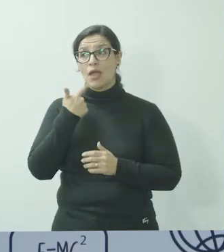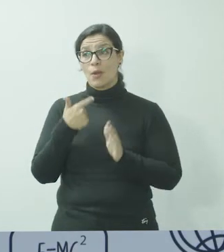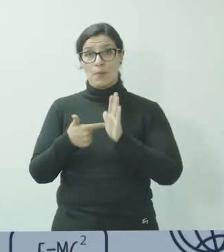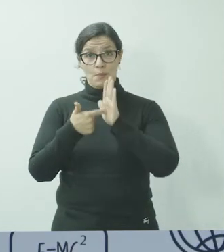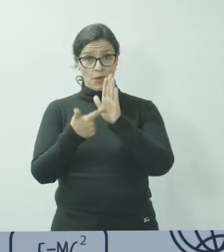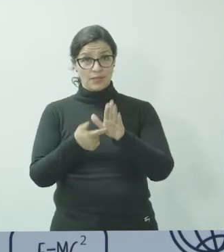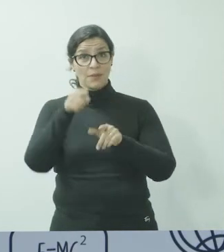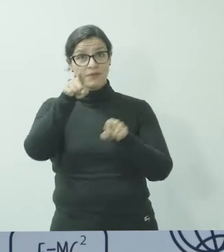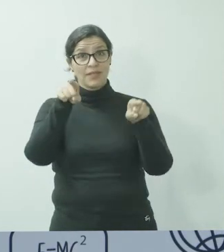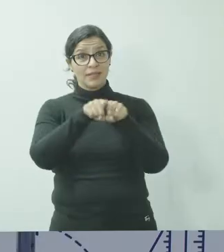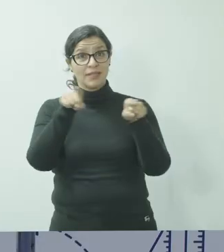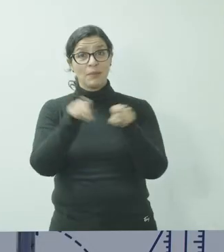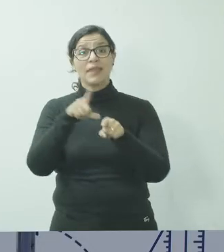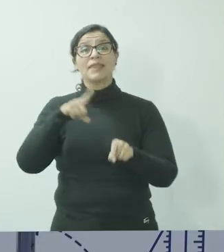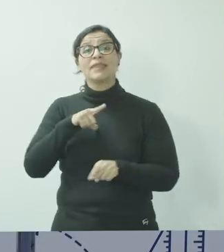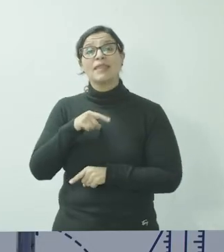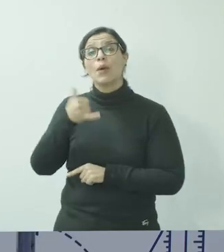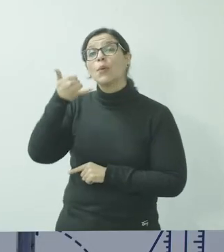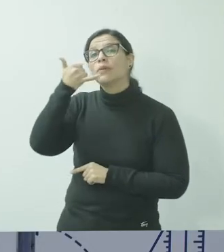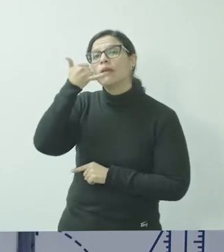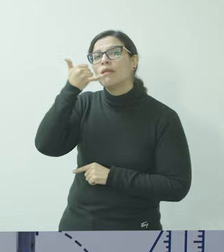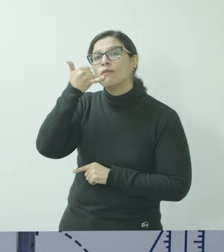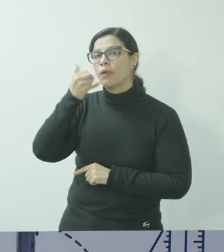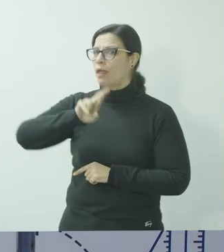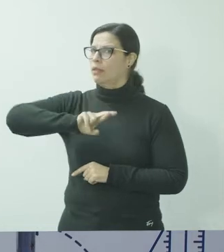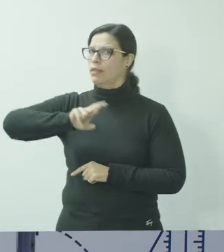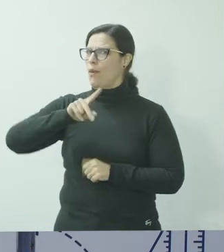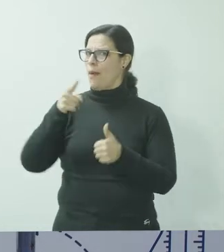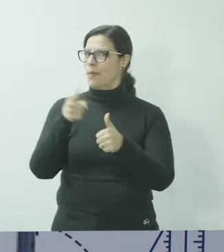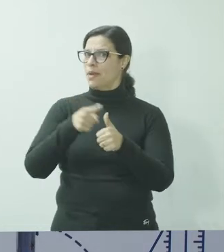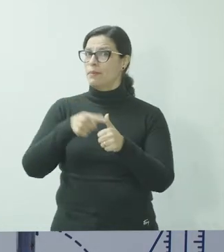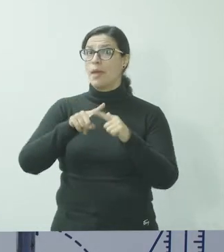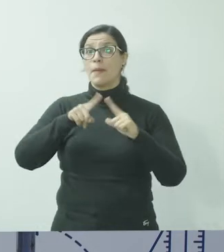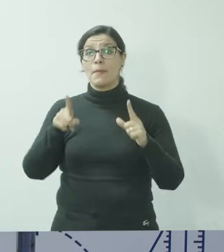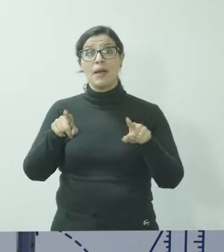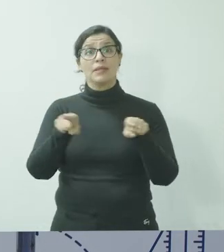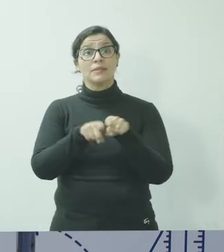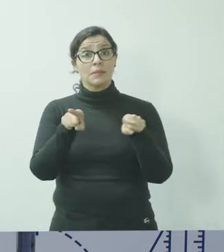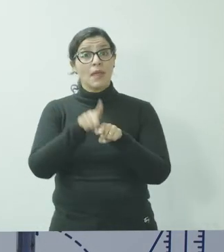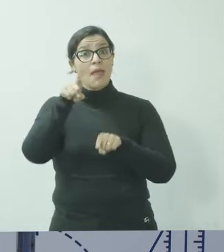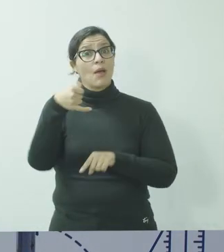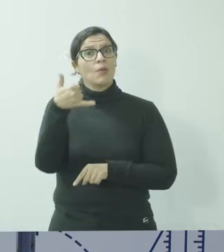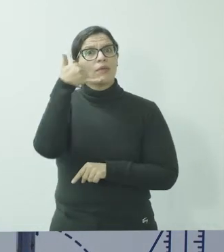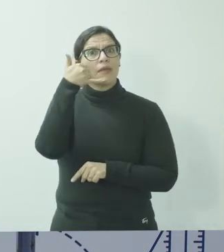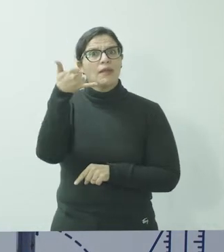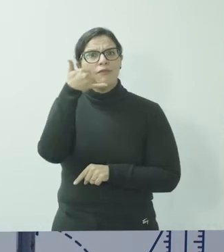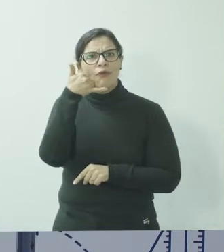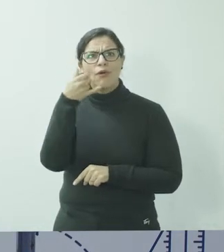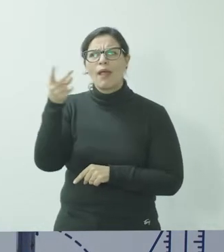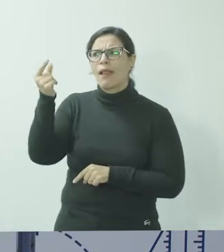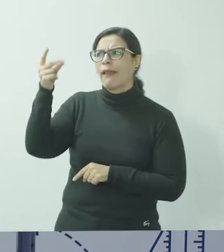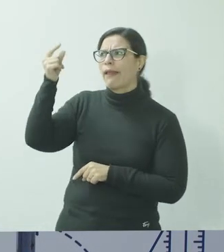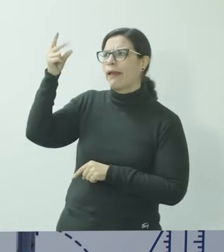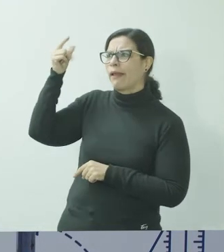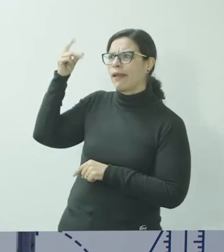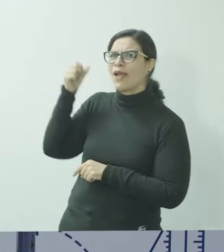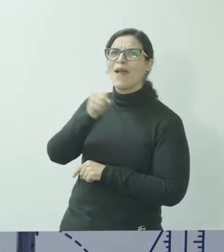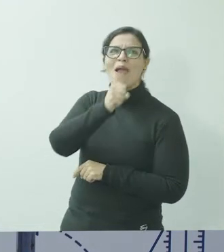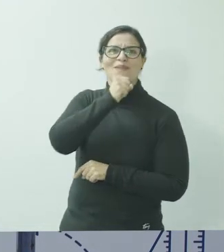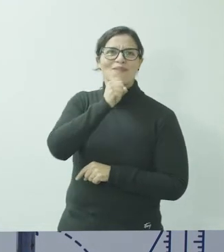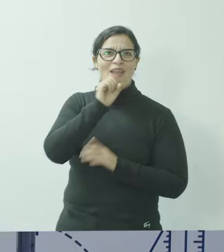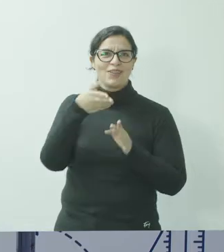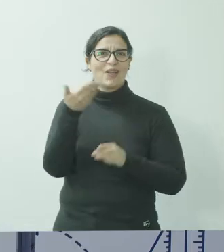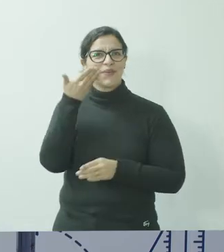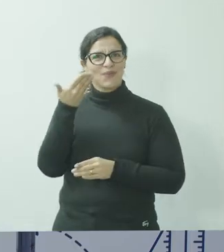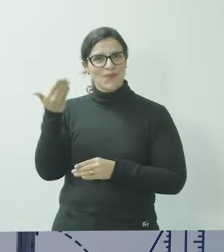aqui também um telefone que não é o primeiro mas que ele é bastante antigo então